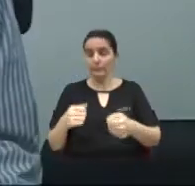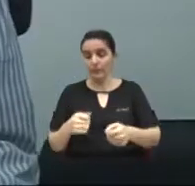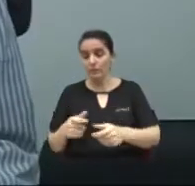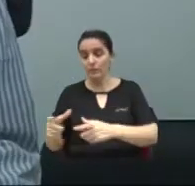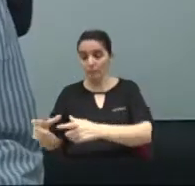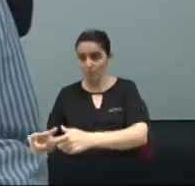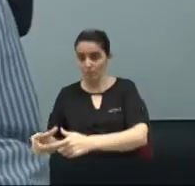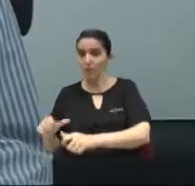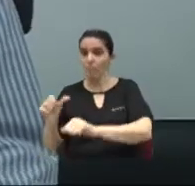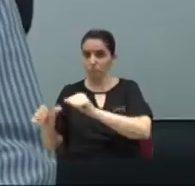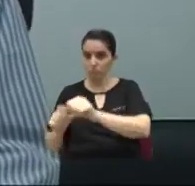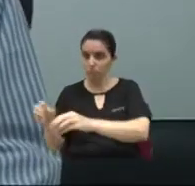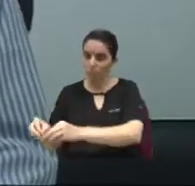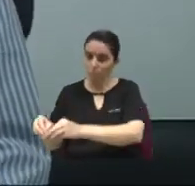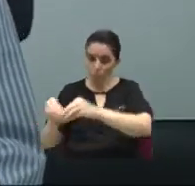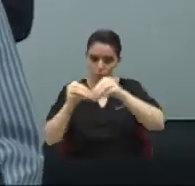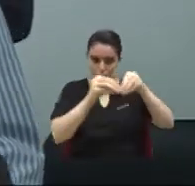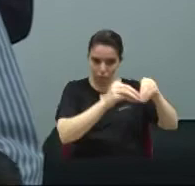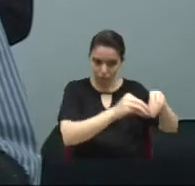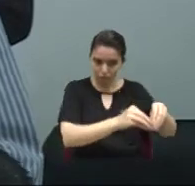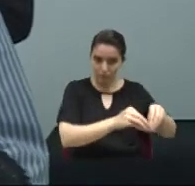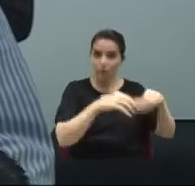vá.